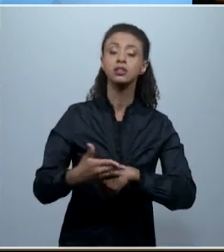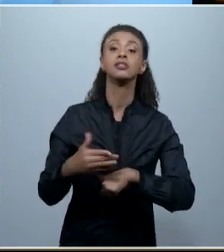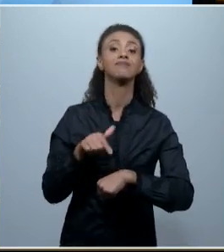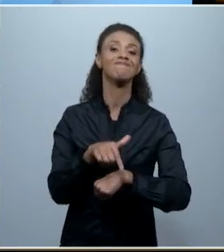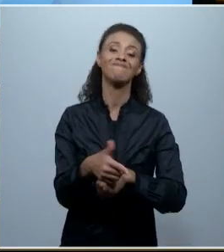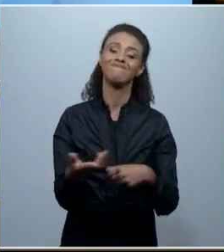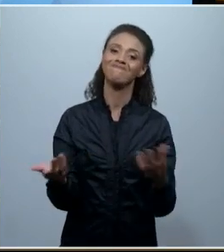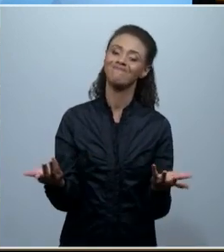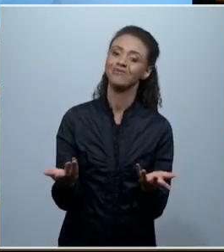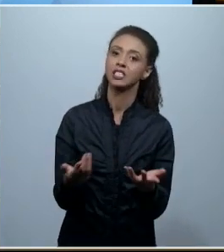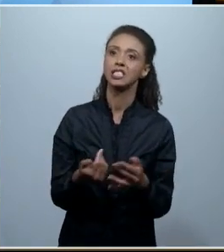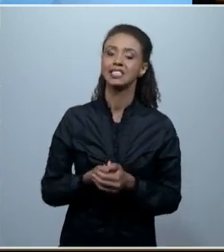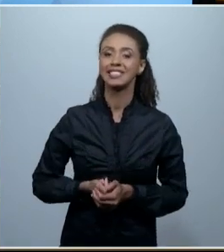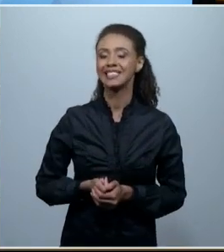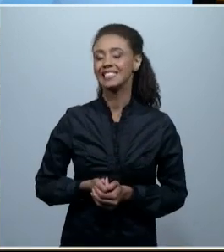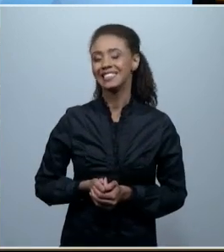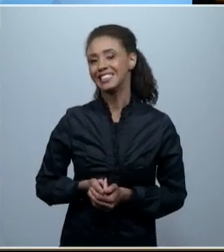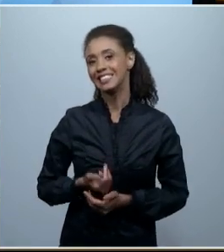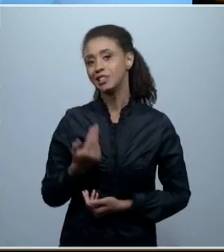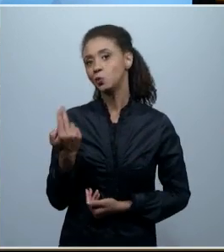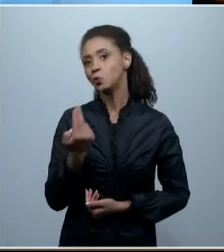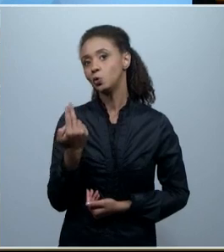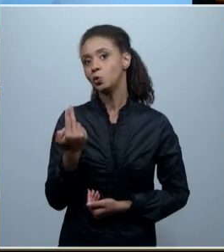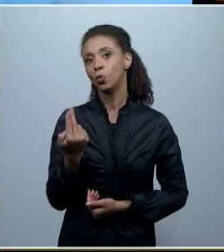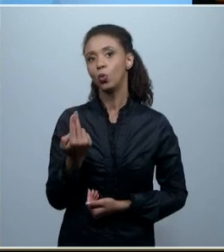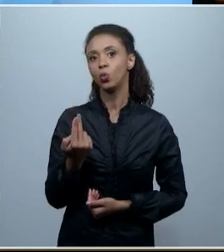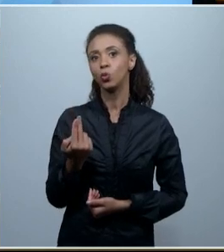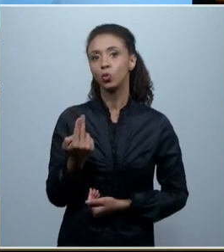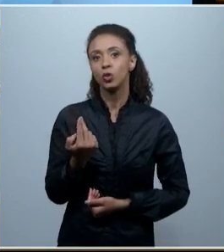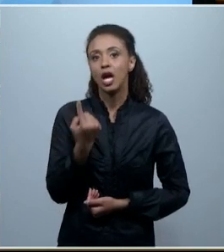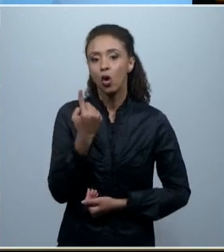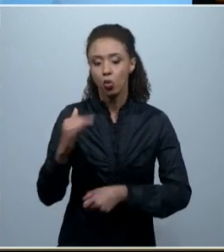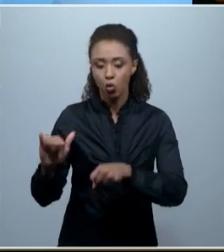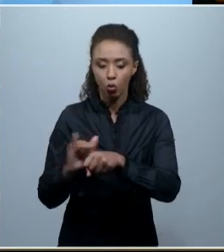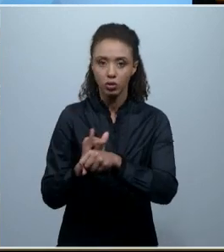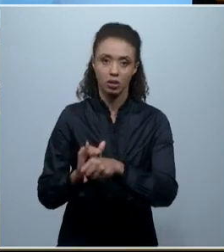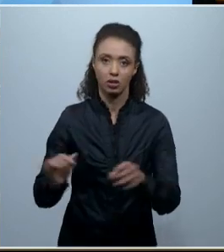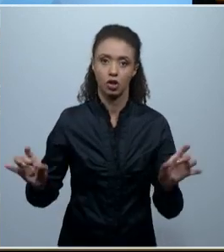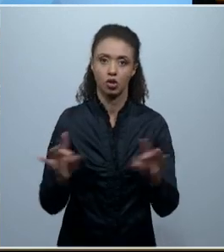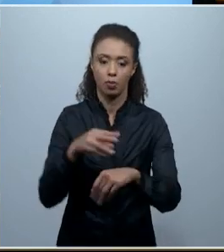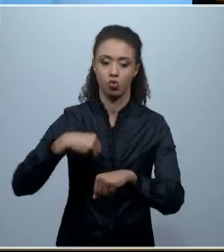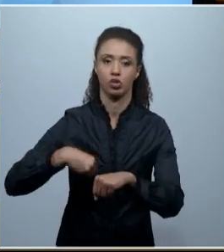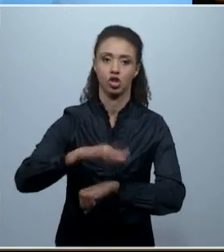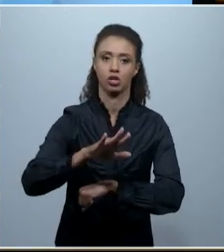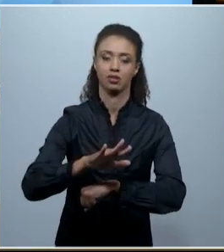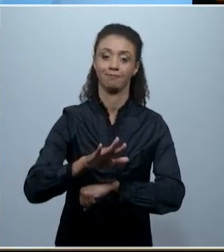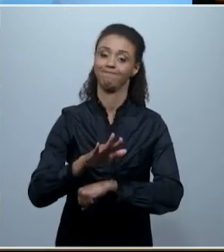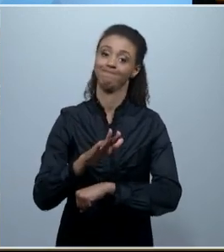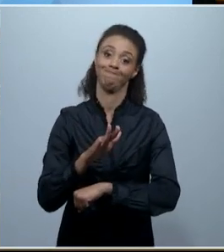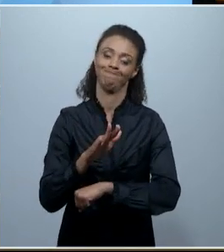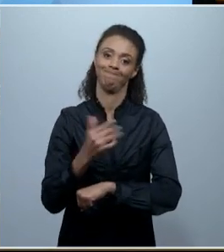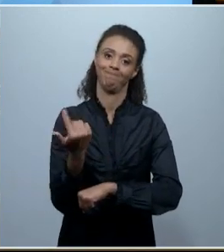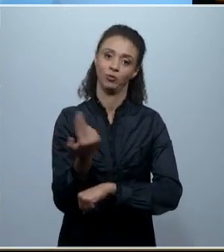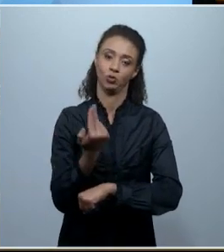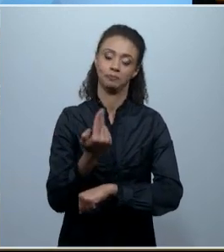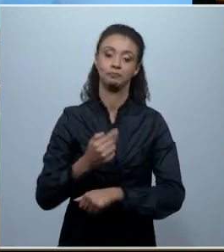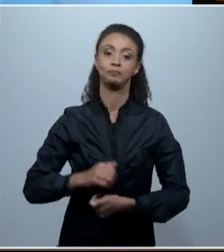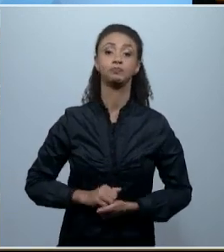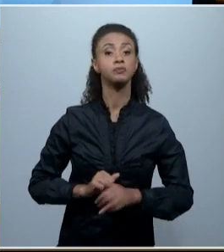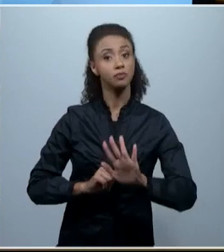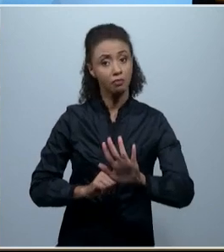não cabe assim em nenhum tipo de receita pronta taa mas dito isso eu quero a